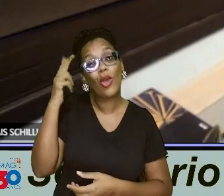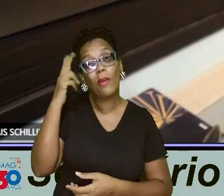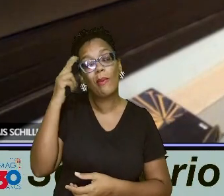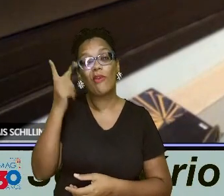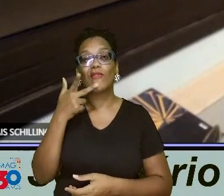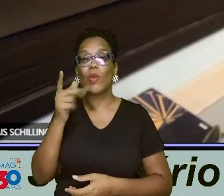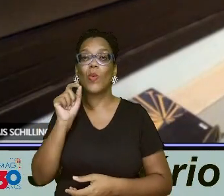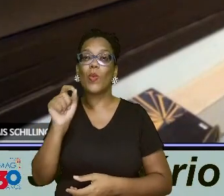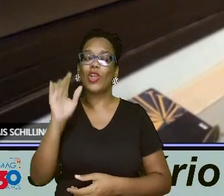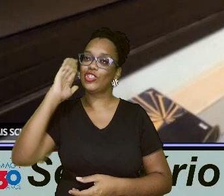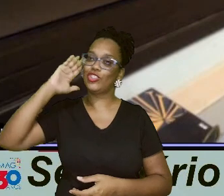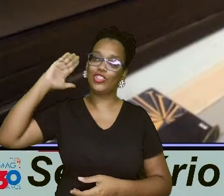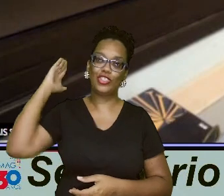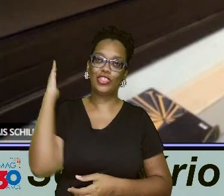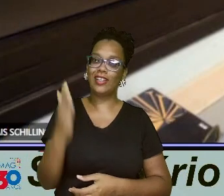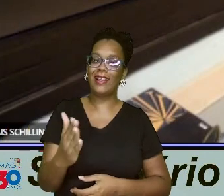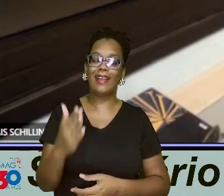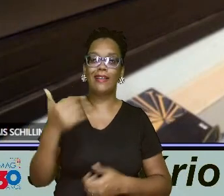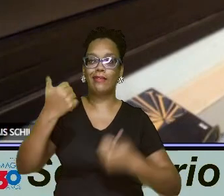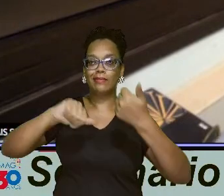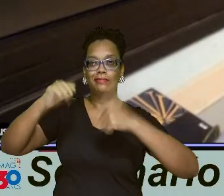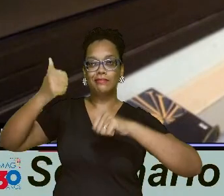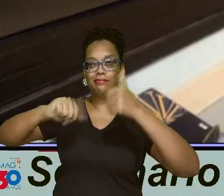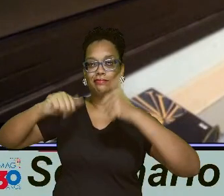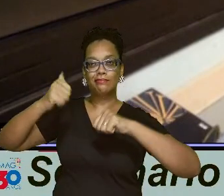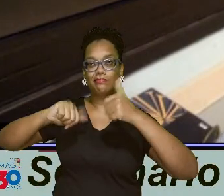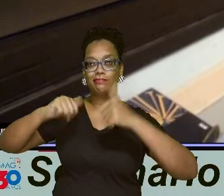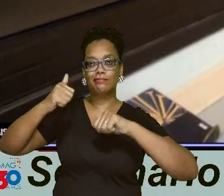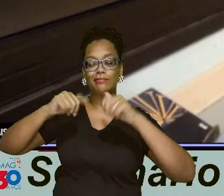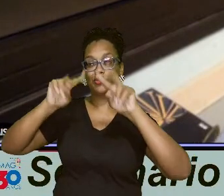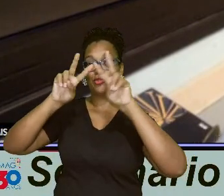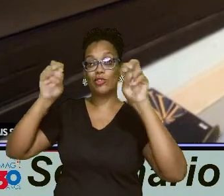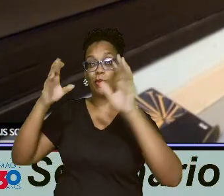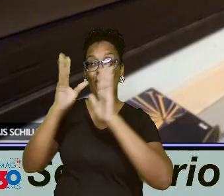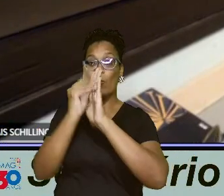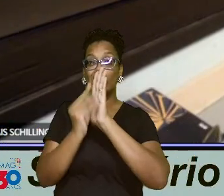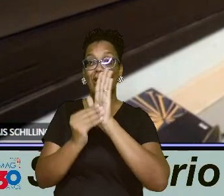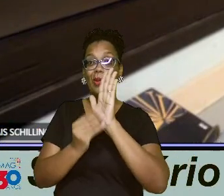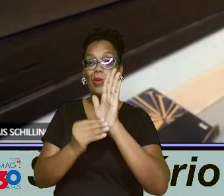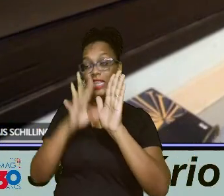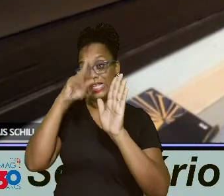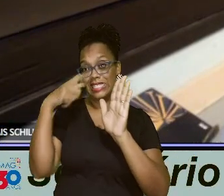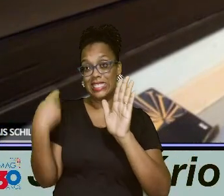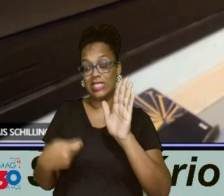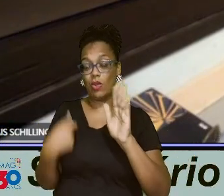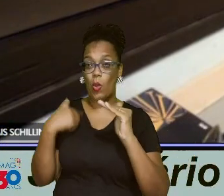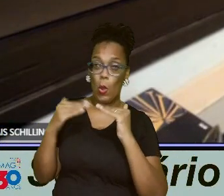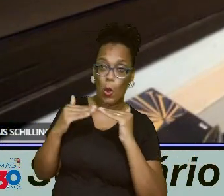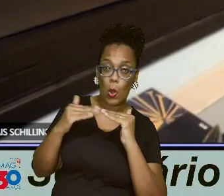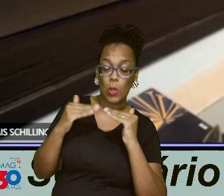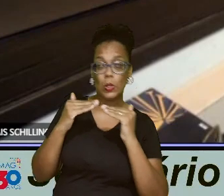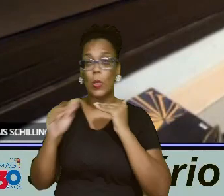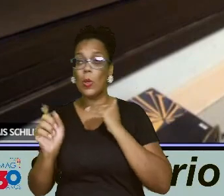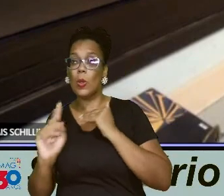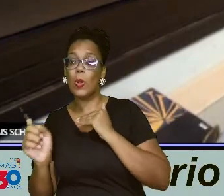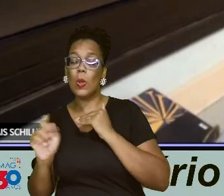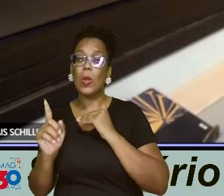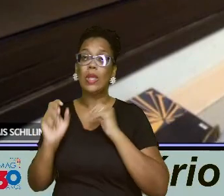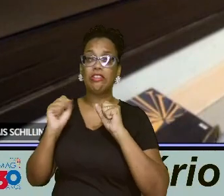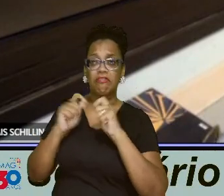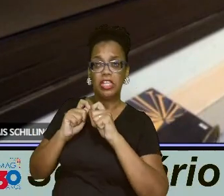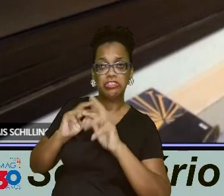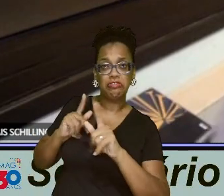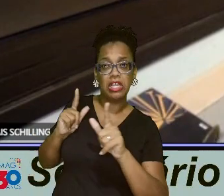já partir direto para uma avaliação sobre o conteúdo da decisão, se a gente concorda, se a gente não concorda, se a gente